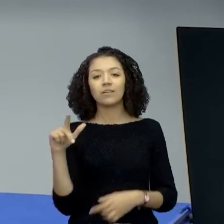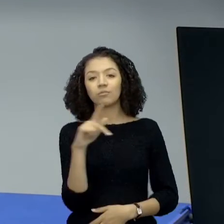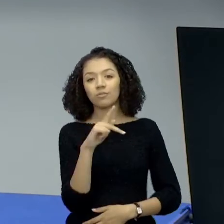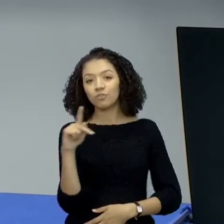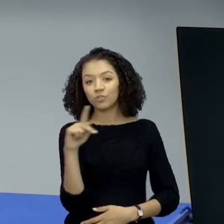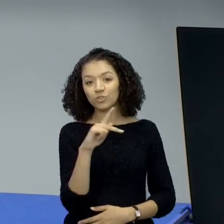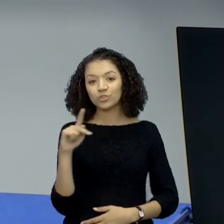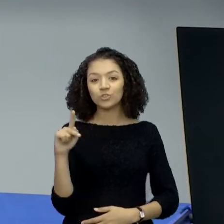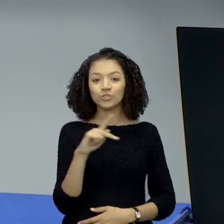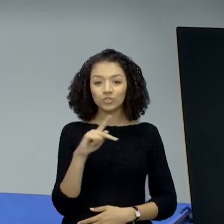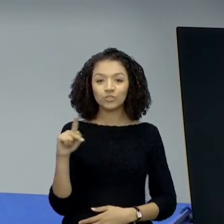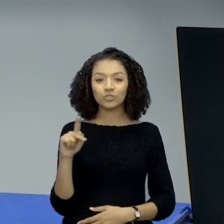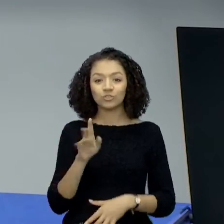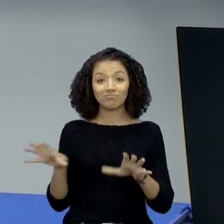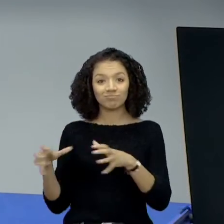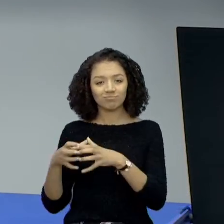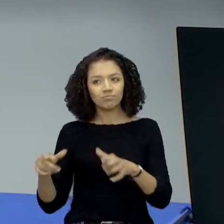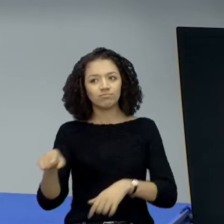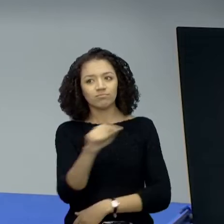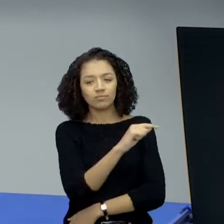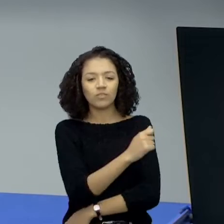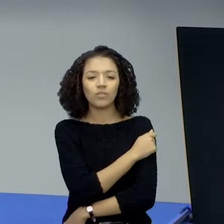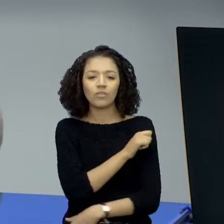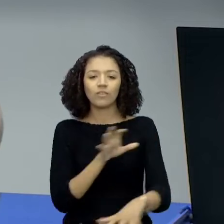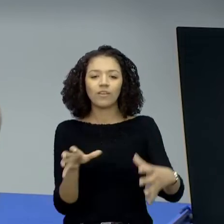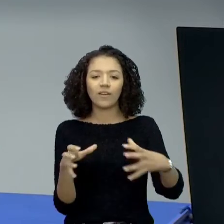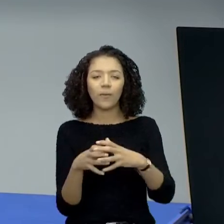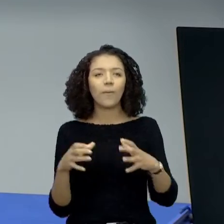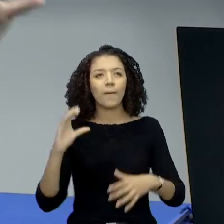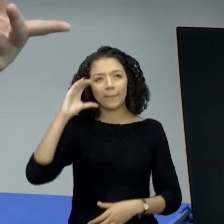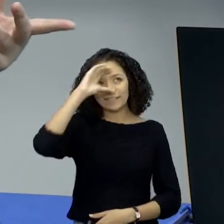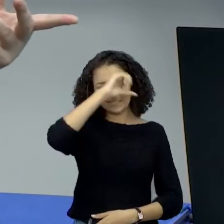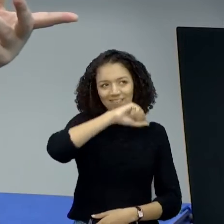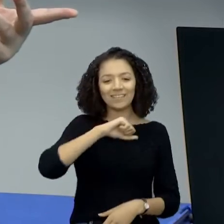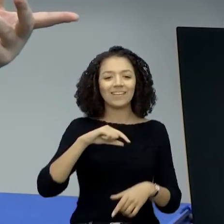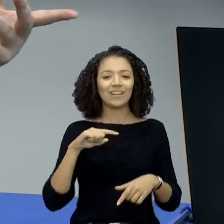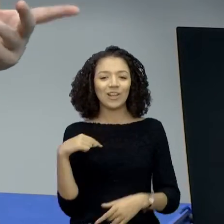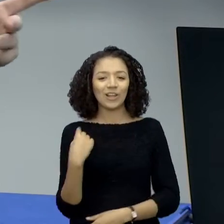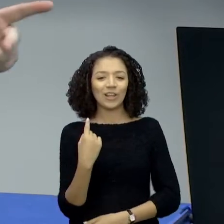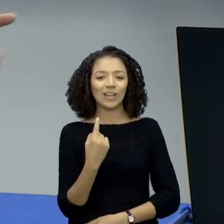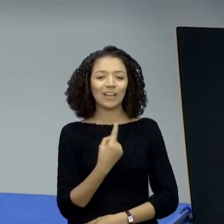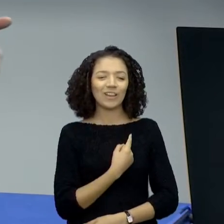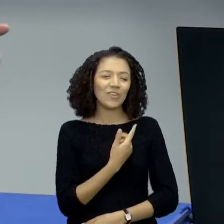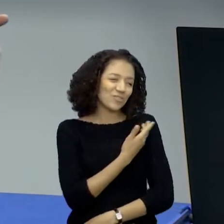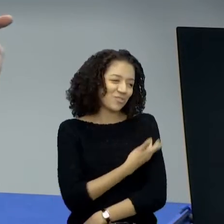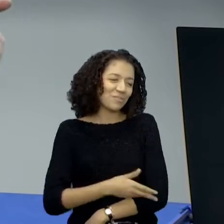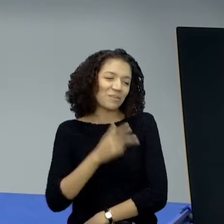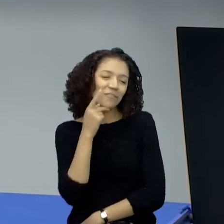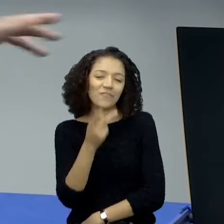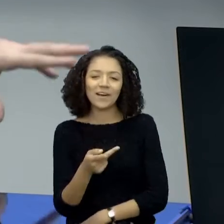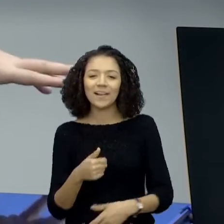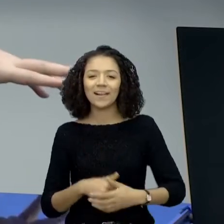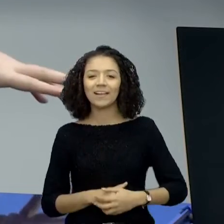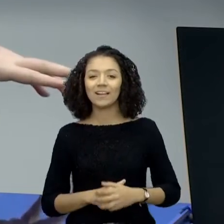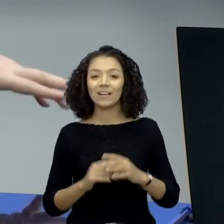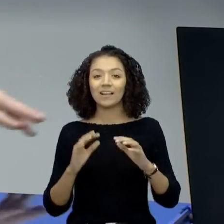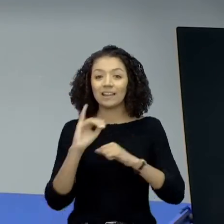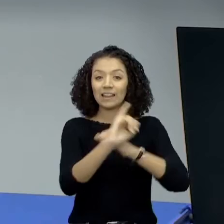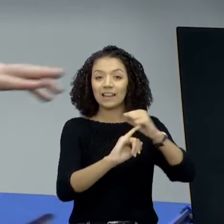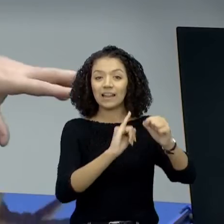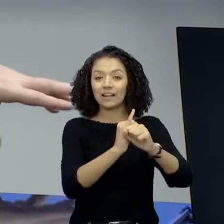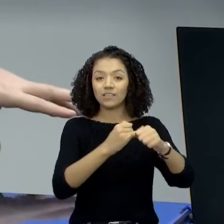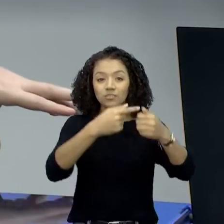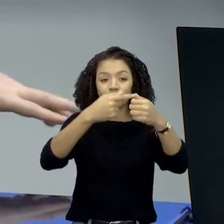de aula nesse componente e para os estudantes também, teve um aprendizado que é assim, a gente costuma falar que tudo está na internet,